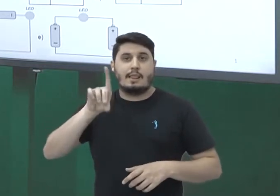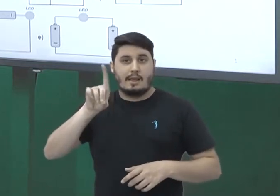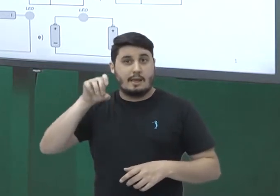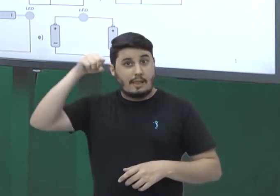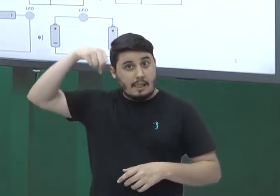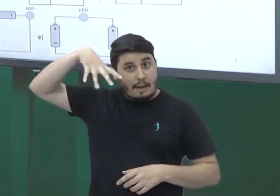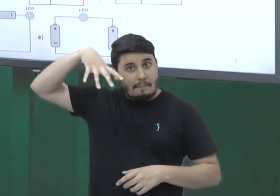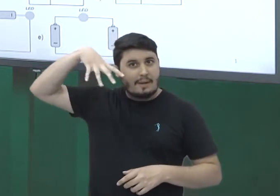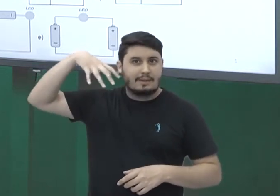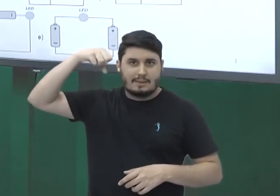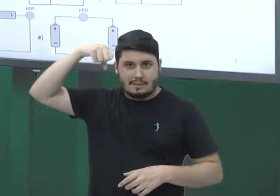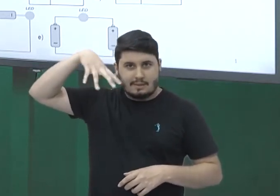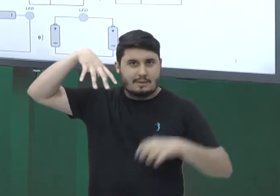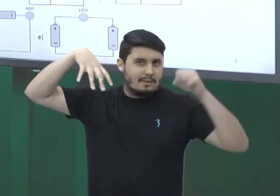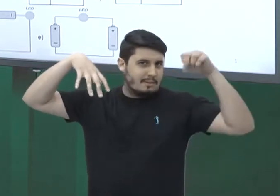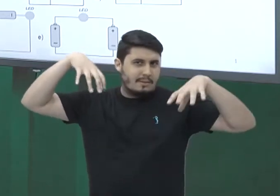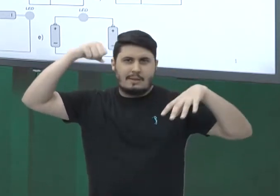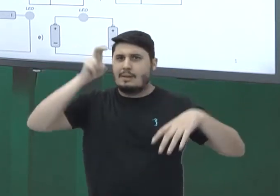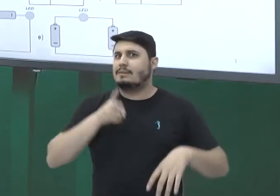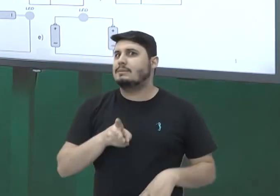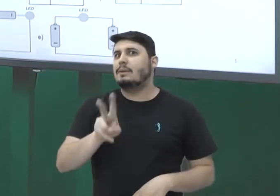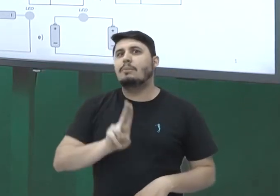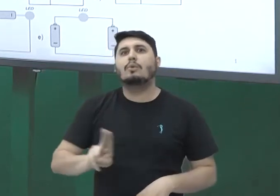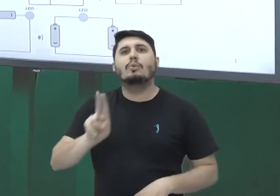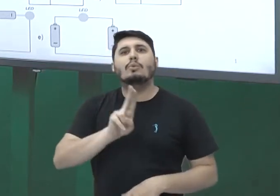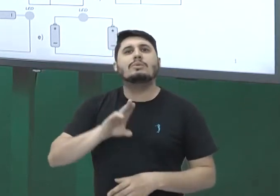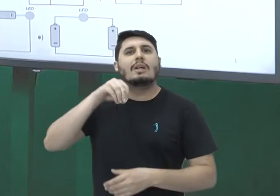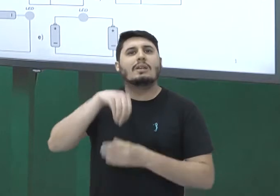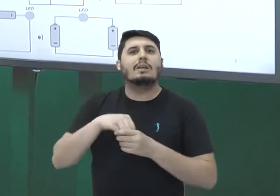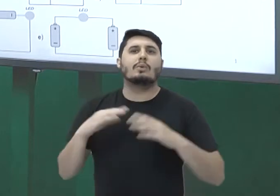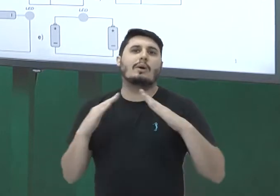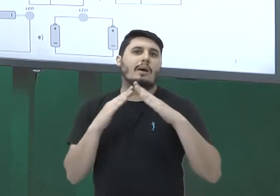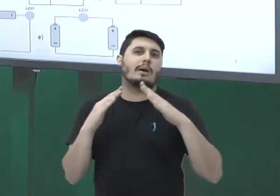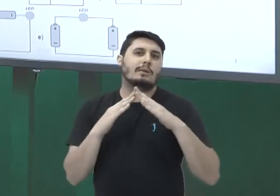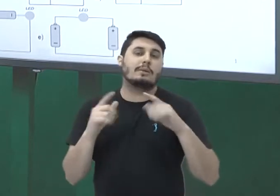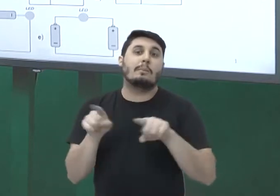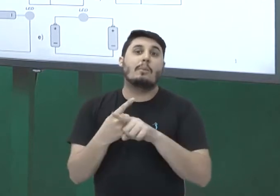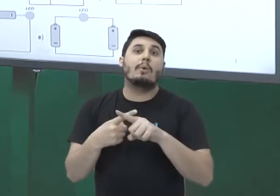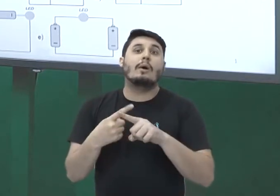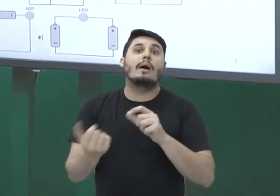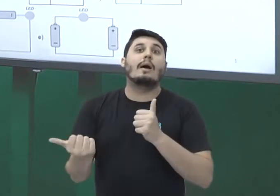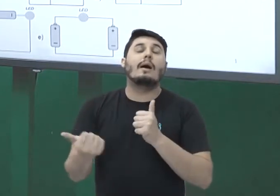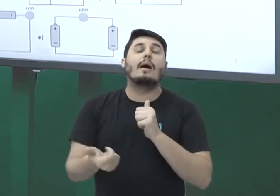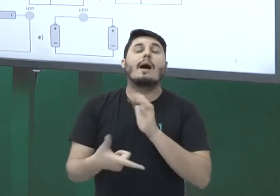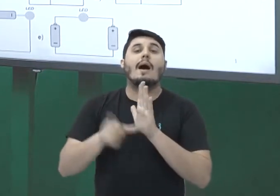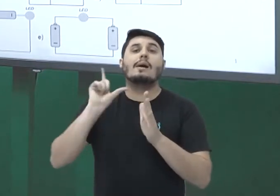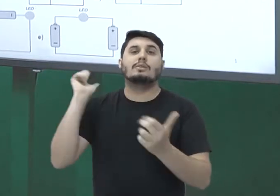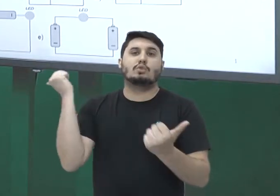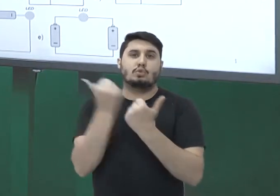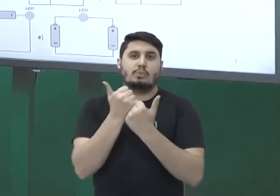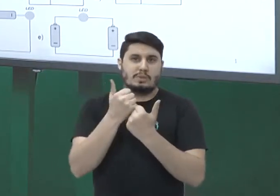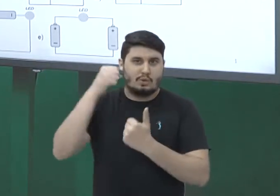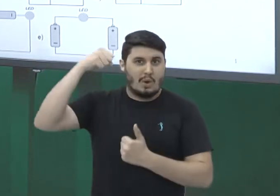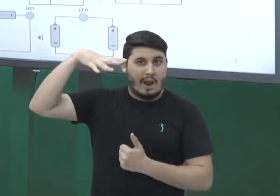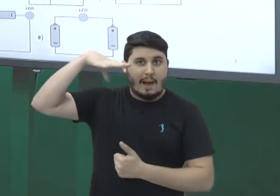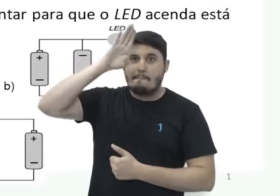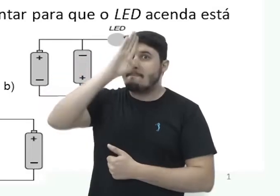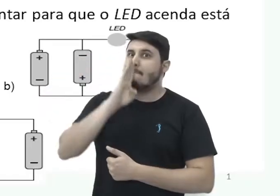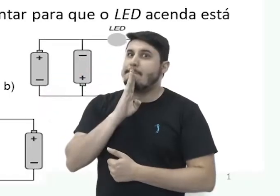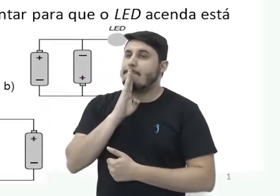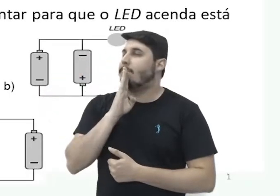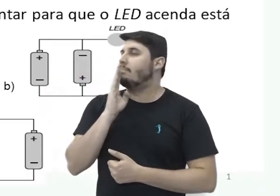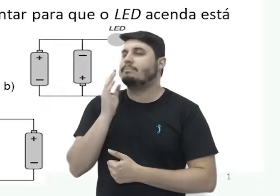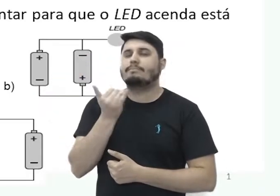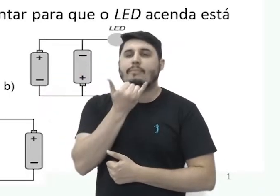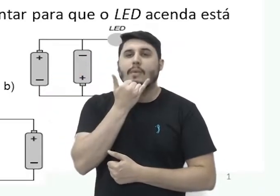utilizadas nas nossas residências que substituíram as lâmpadas fluorescentes, tá? Por ser